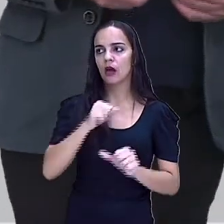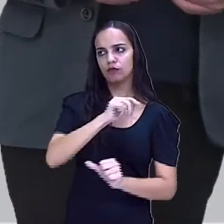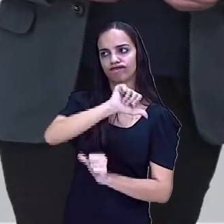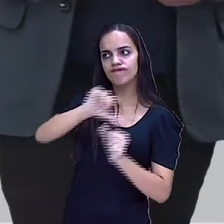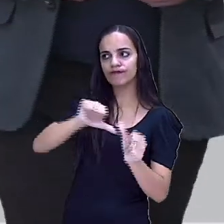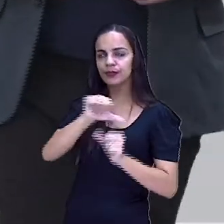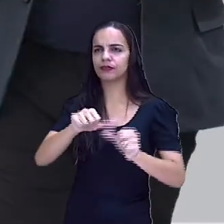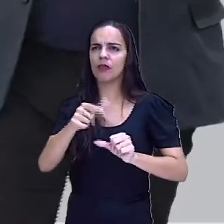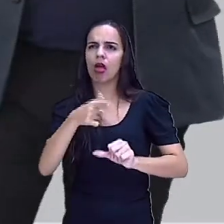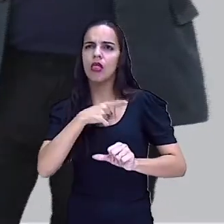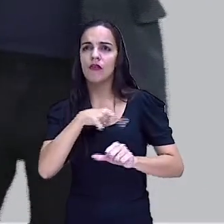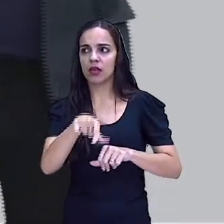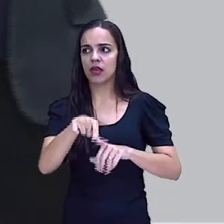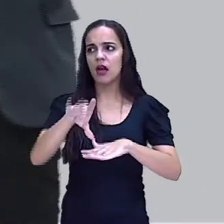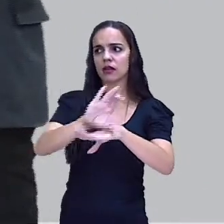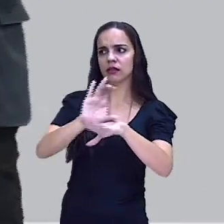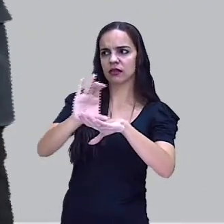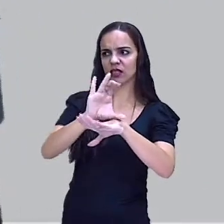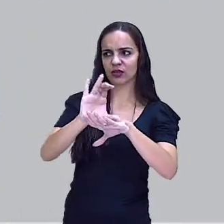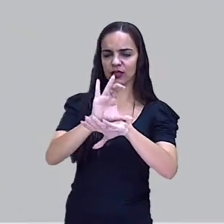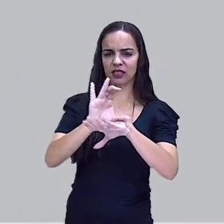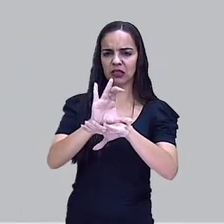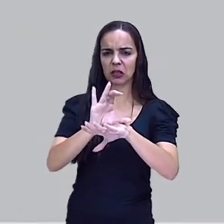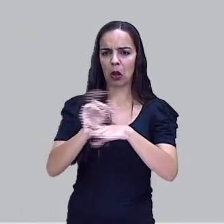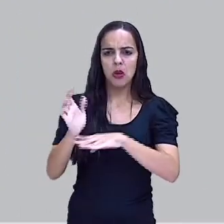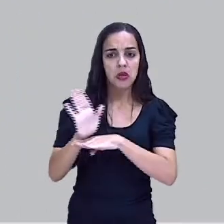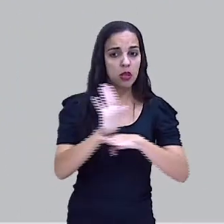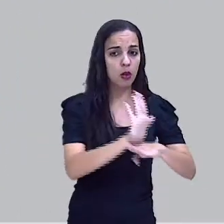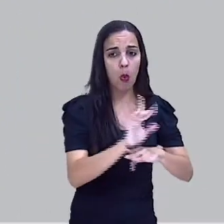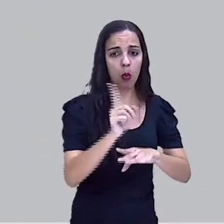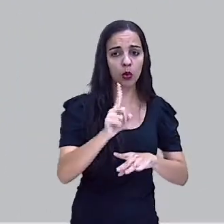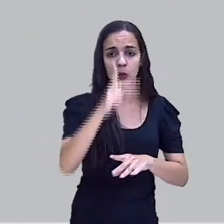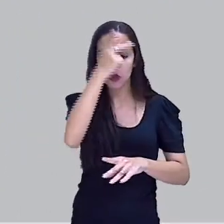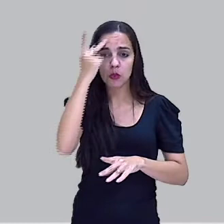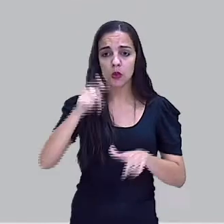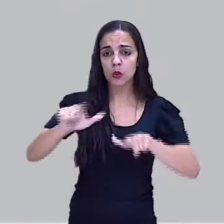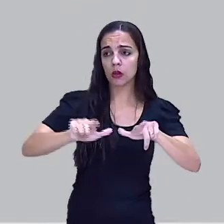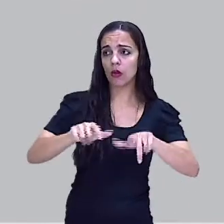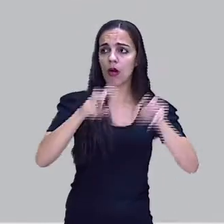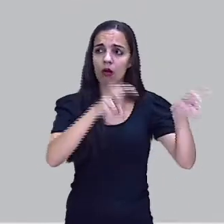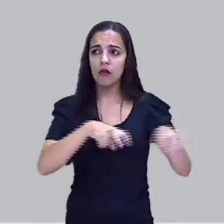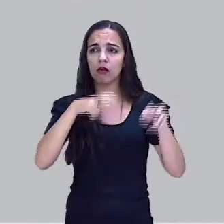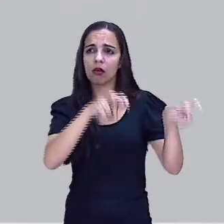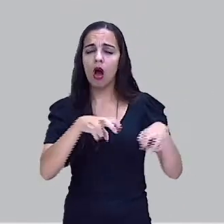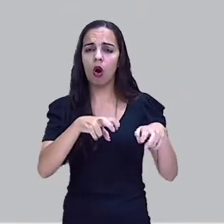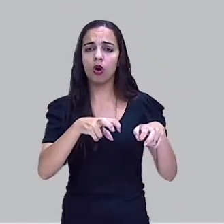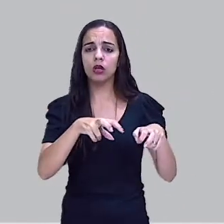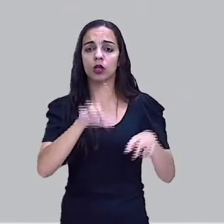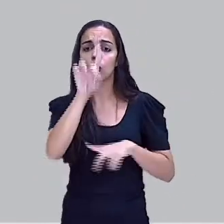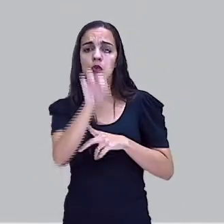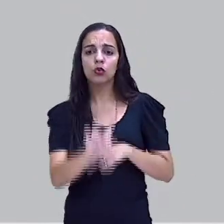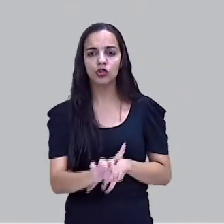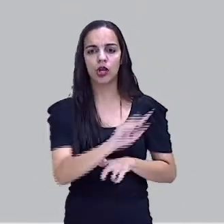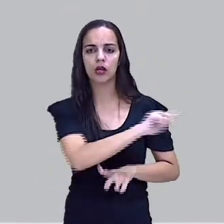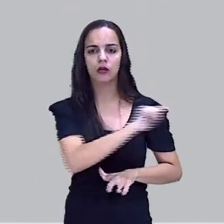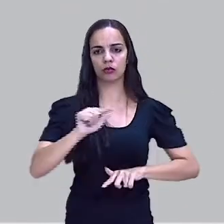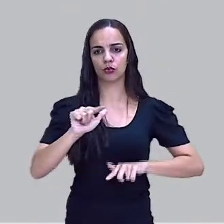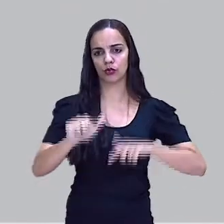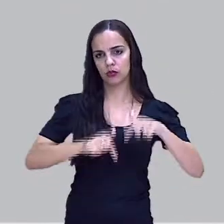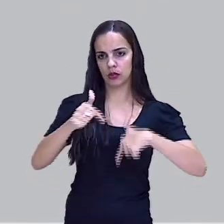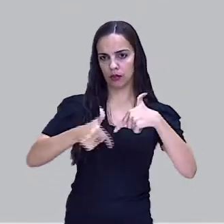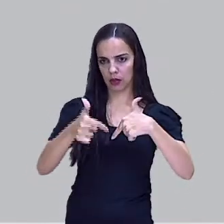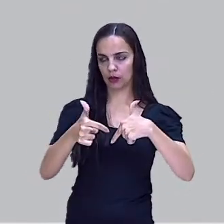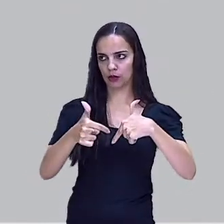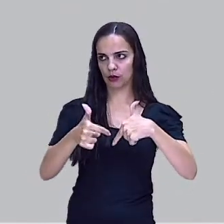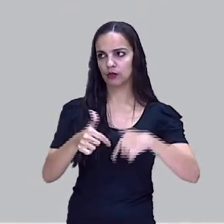disso, a Constituição não concedeu aos trabalhadores rurais os direitos trabalhistas obtidos nos